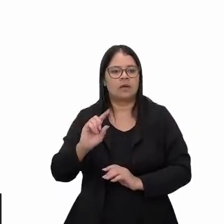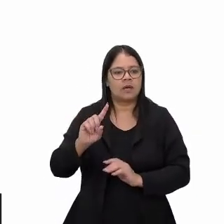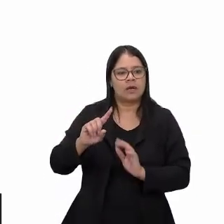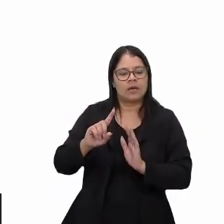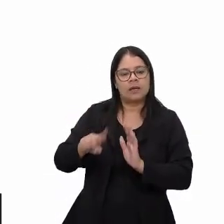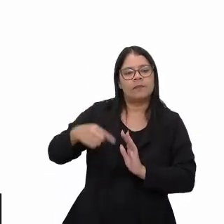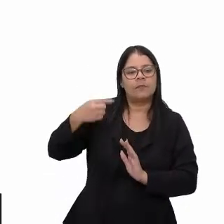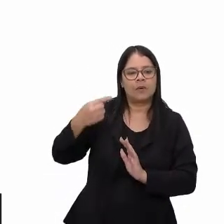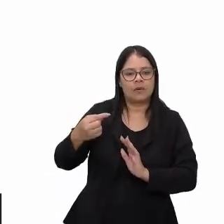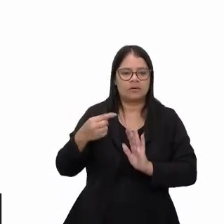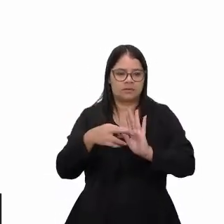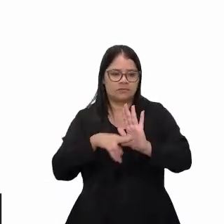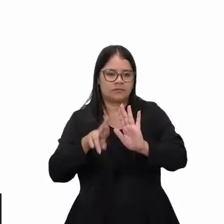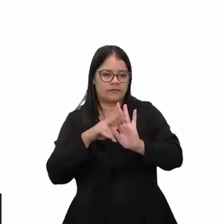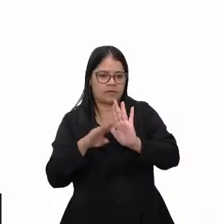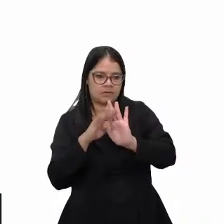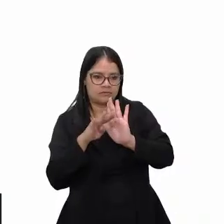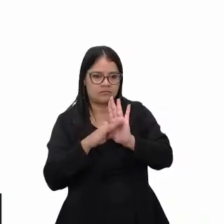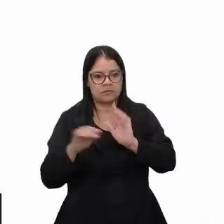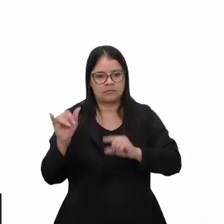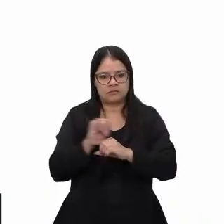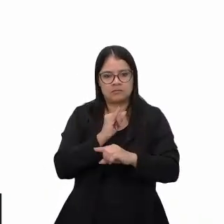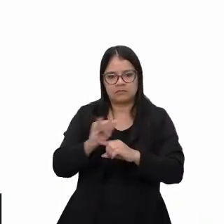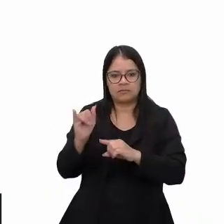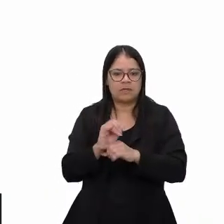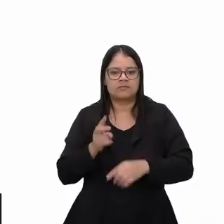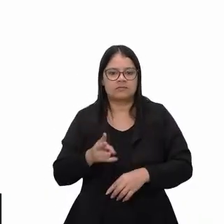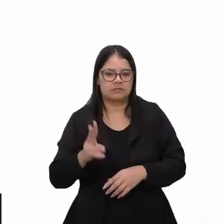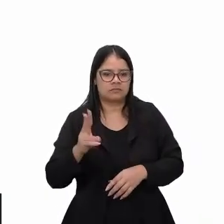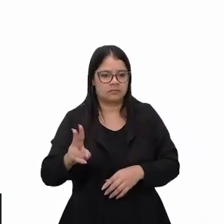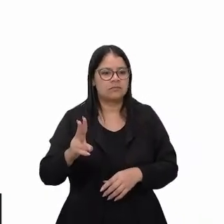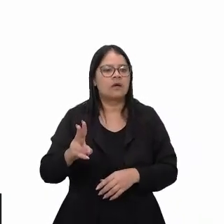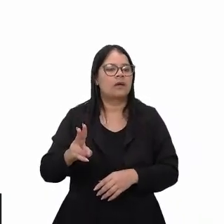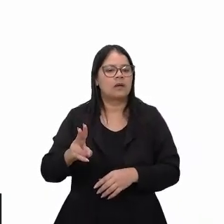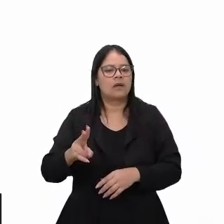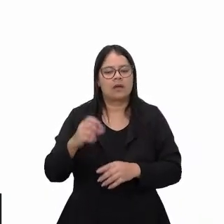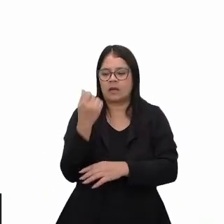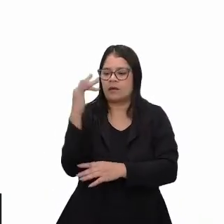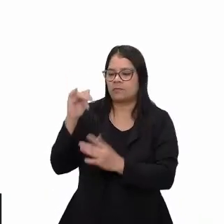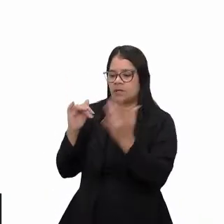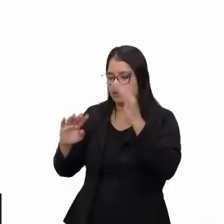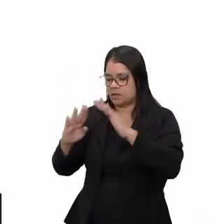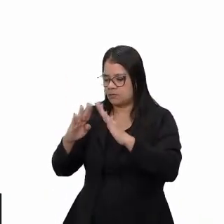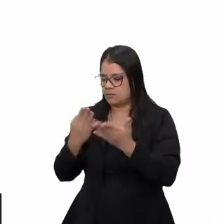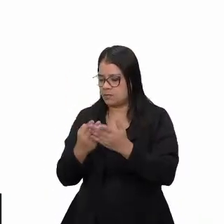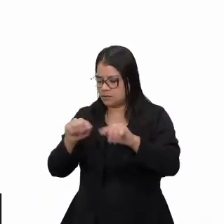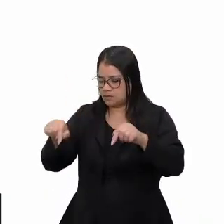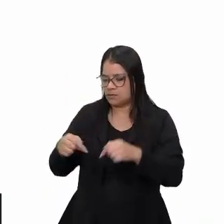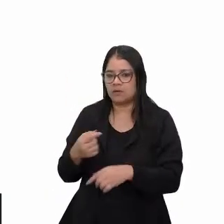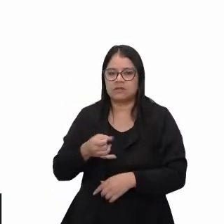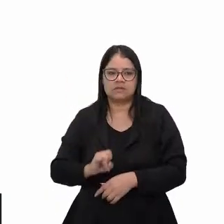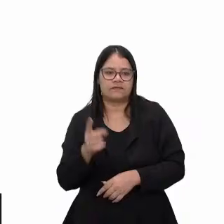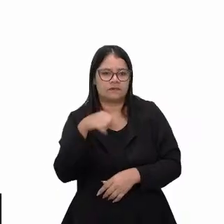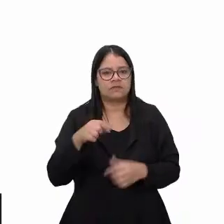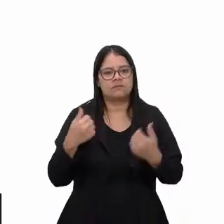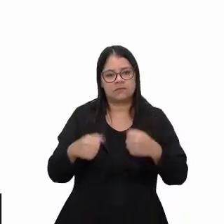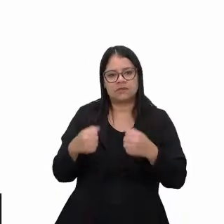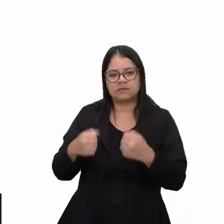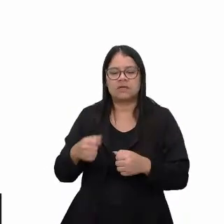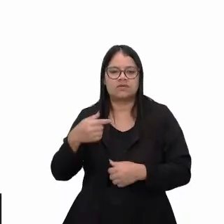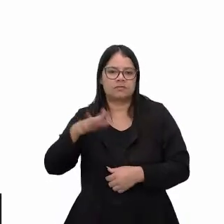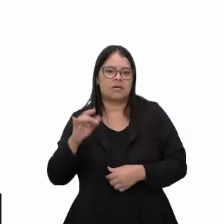de continuidade das ações de educação ambiental nas escolas. E se você precisar de